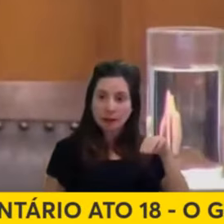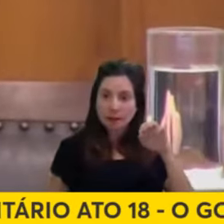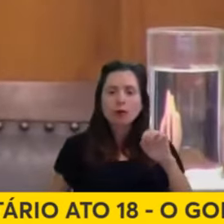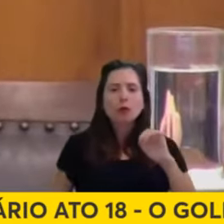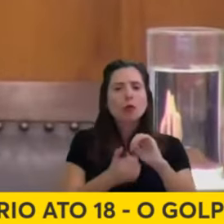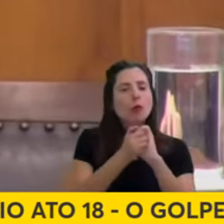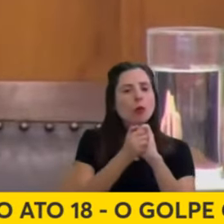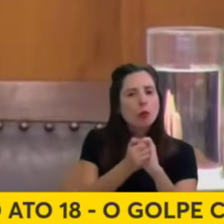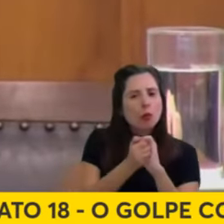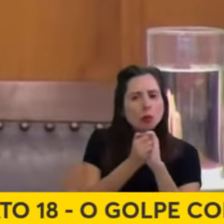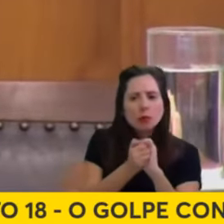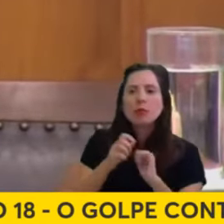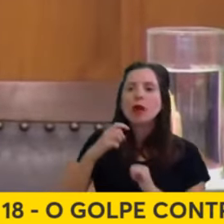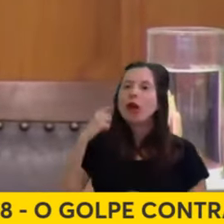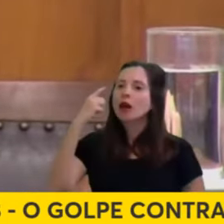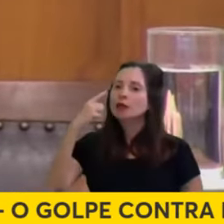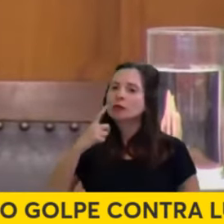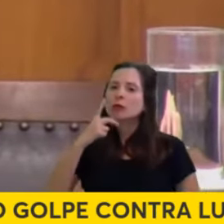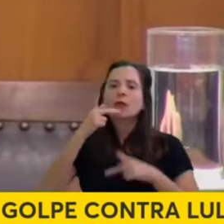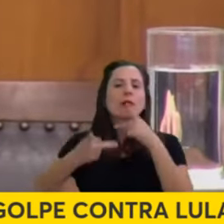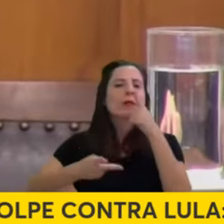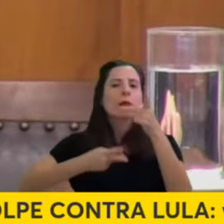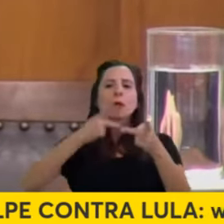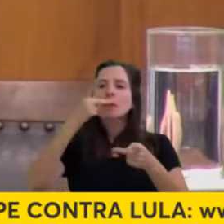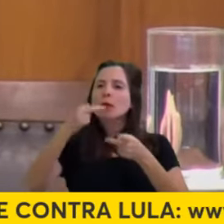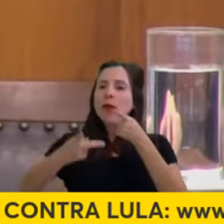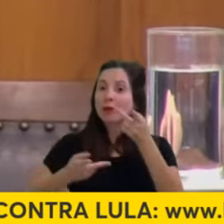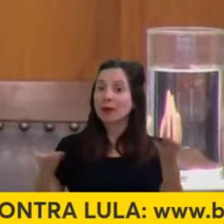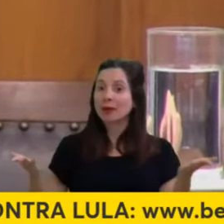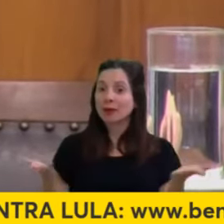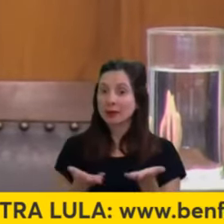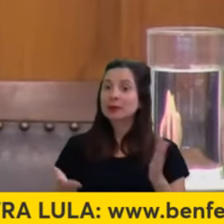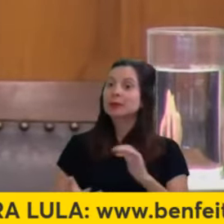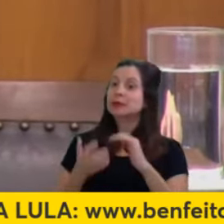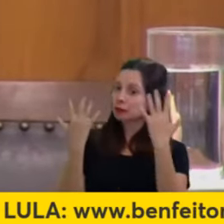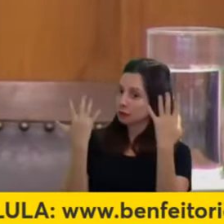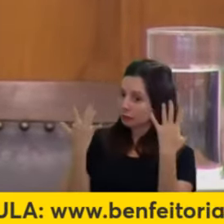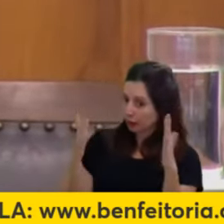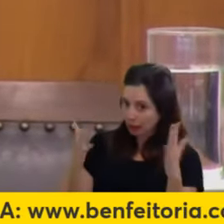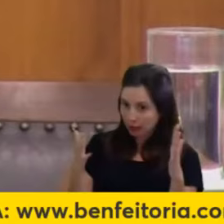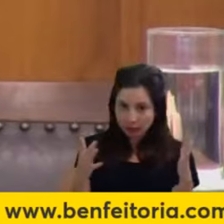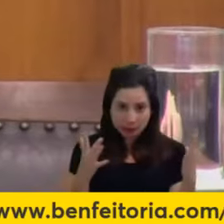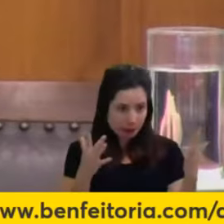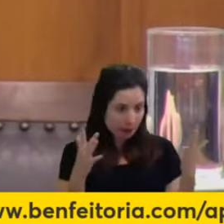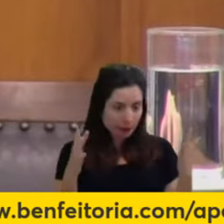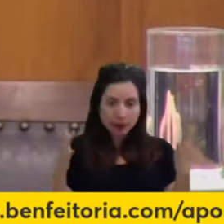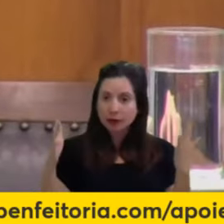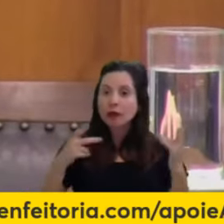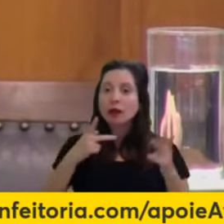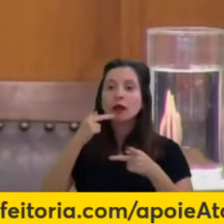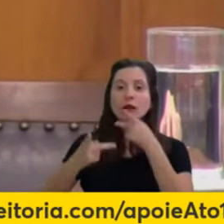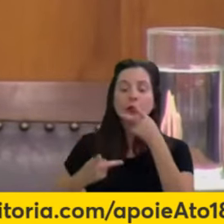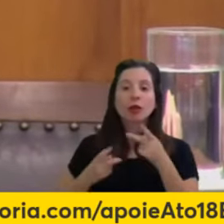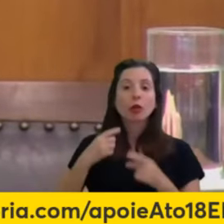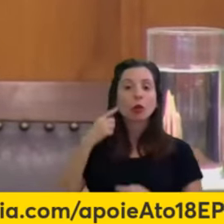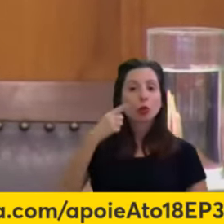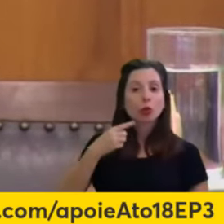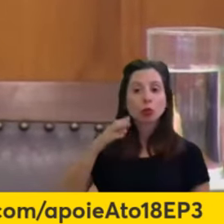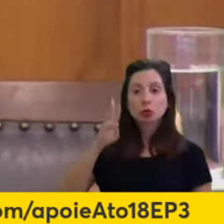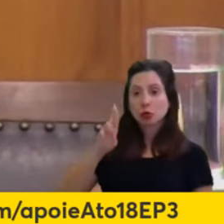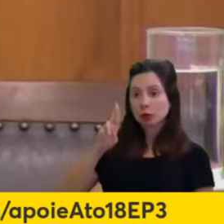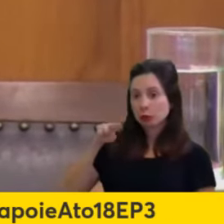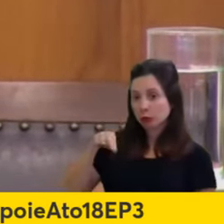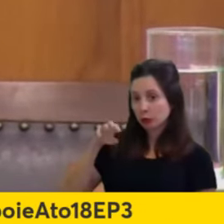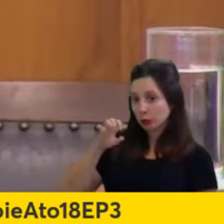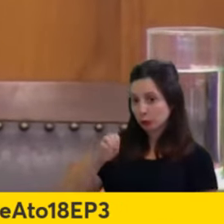ilustres advogados que falaram da da Tribuna no dia de hoje parabenizo os dores pelas suas falas Dr Bruno D Lu Eduardo Dr